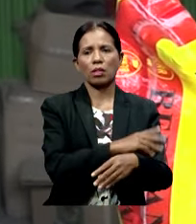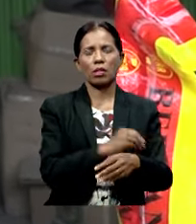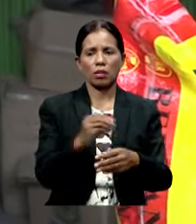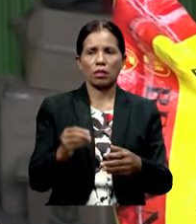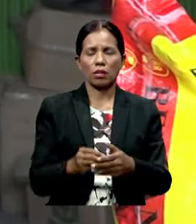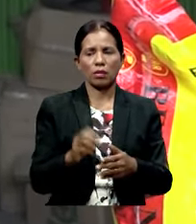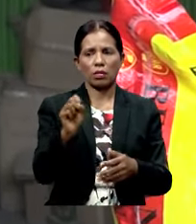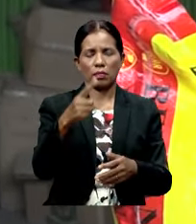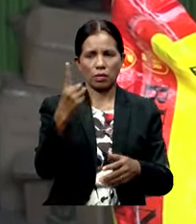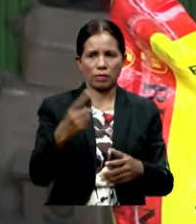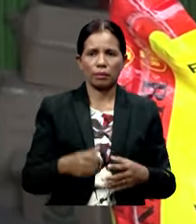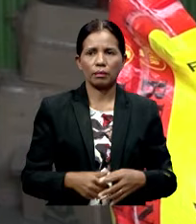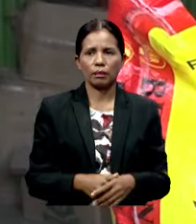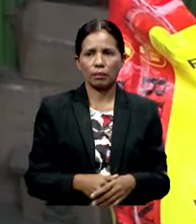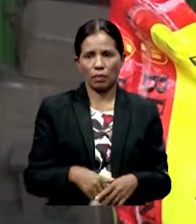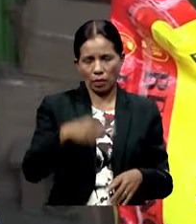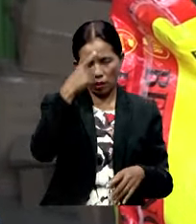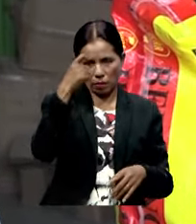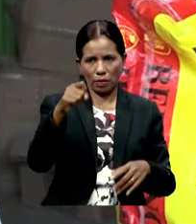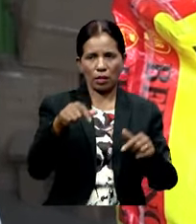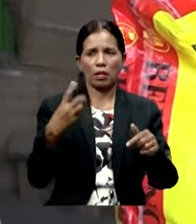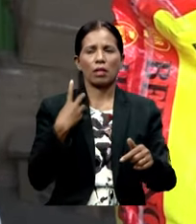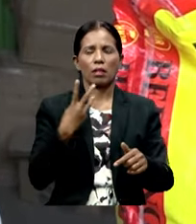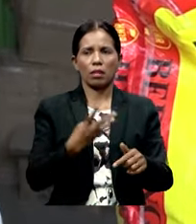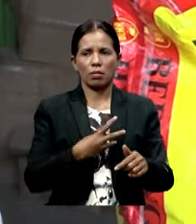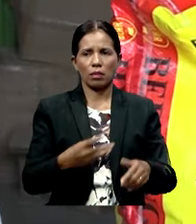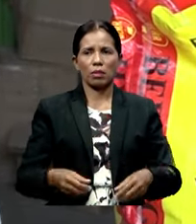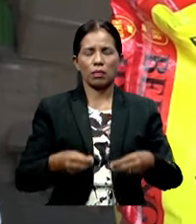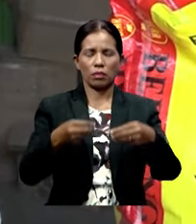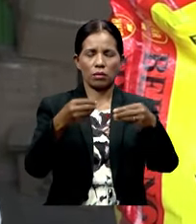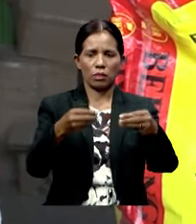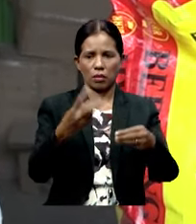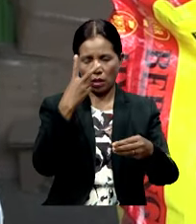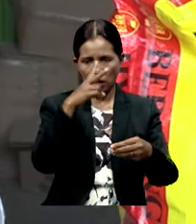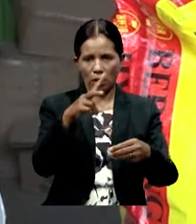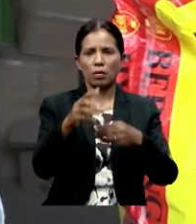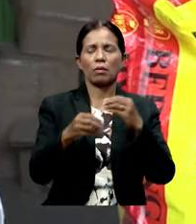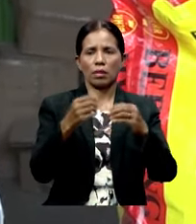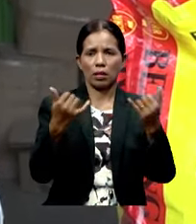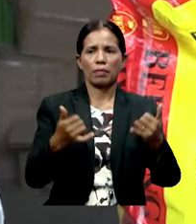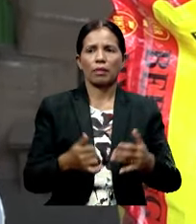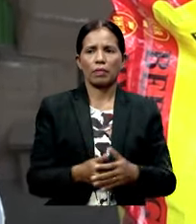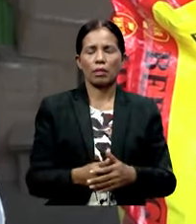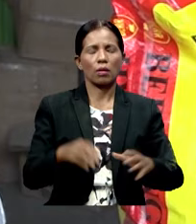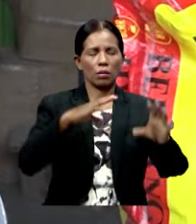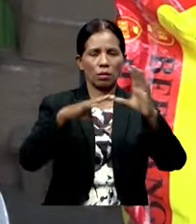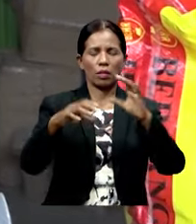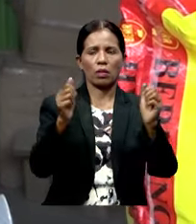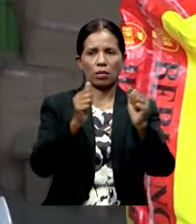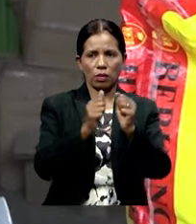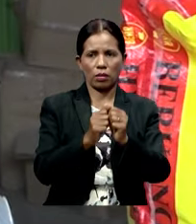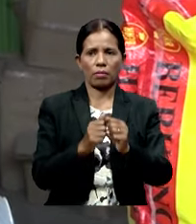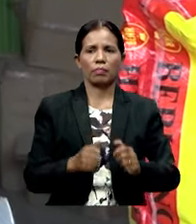ou 11 dólares né da maneira que a mis toma nota ele né para tu bele comunica pela fali bai